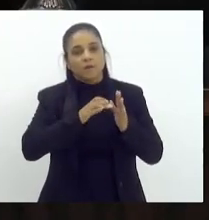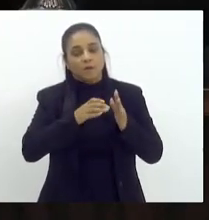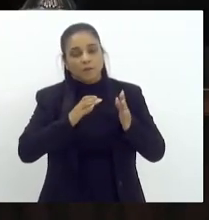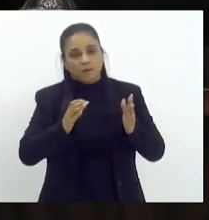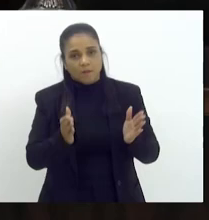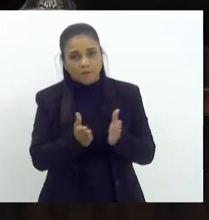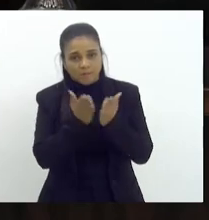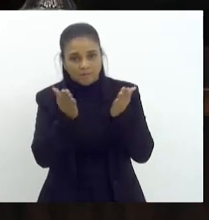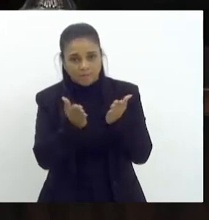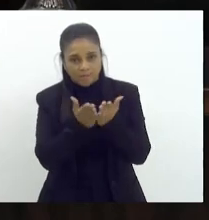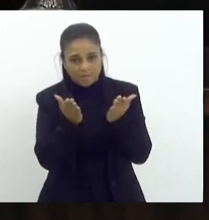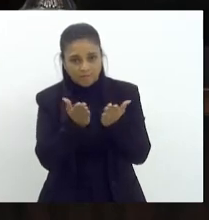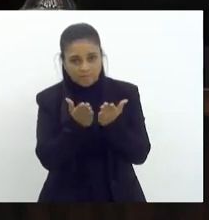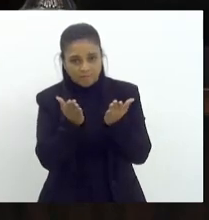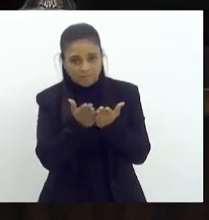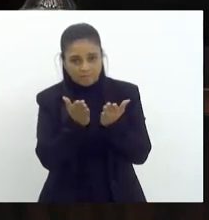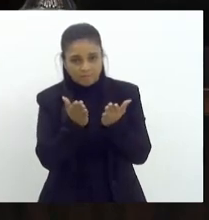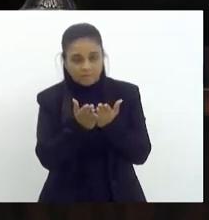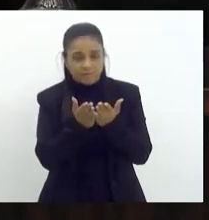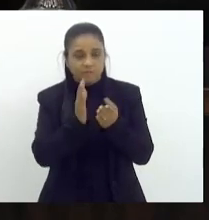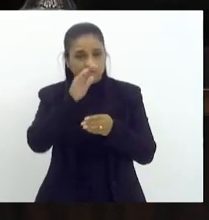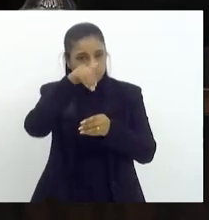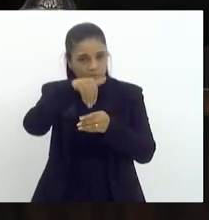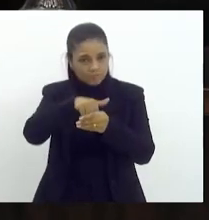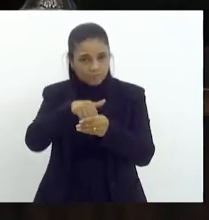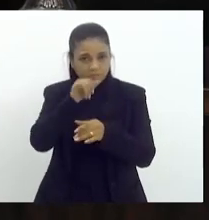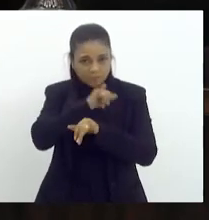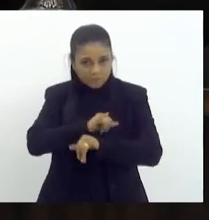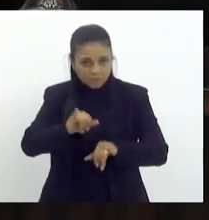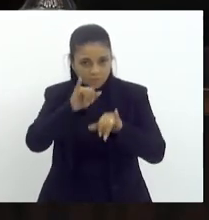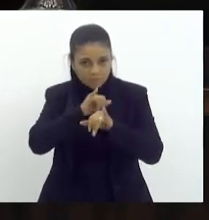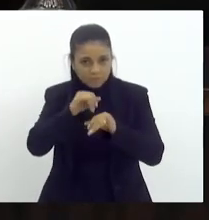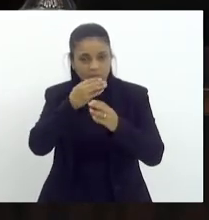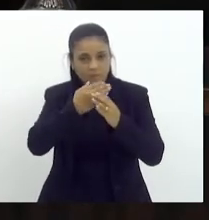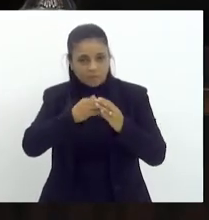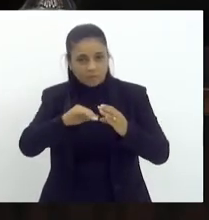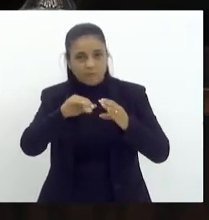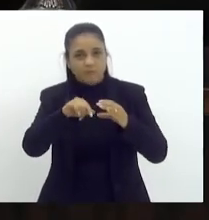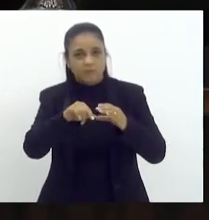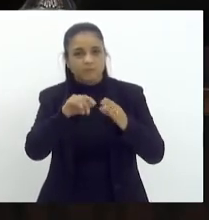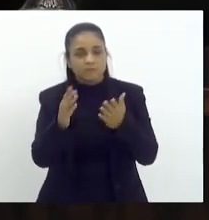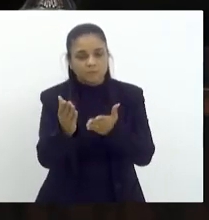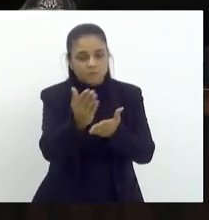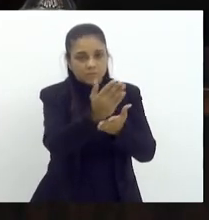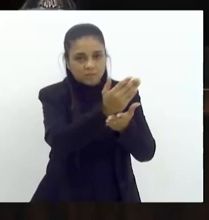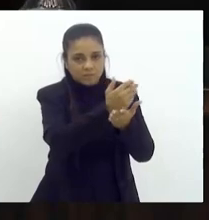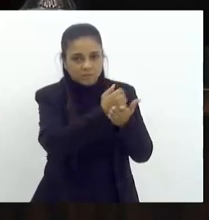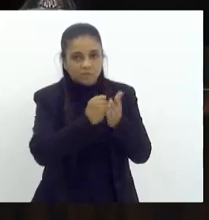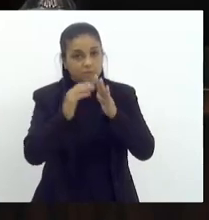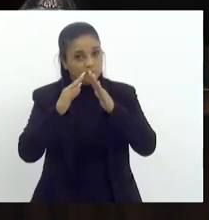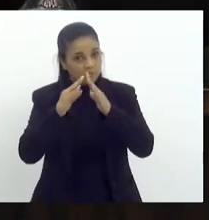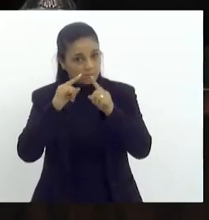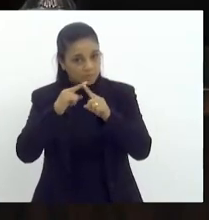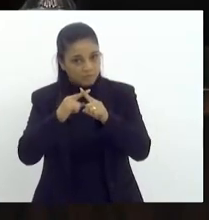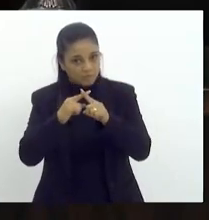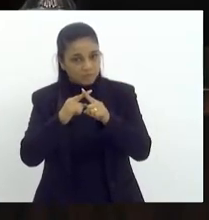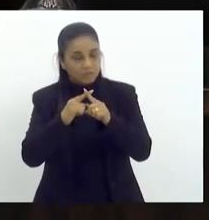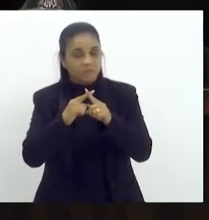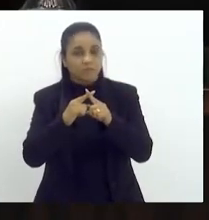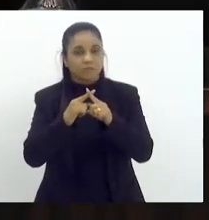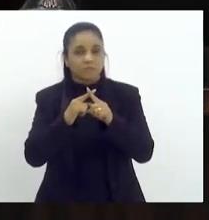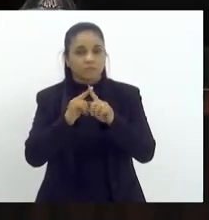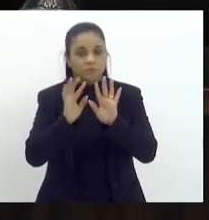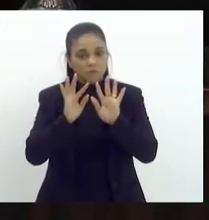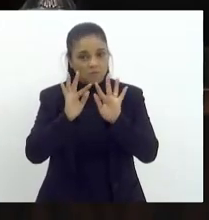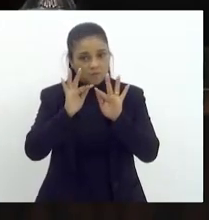para fazer a declaração do voto da mensagem da tributação das igrejas assim que terminar